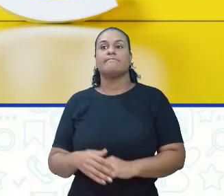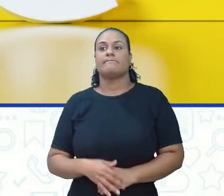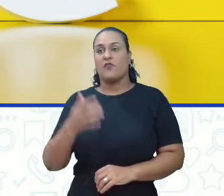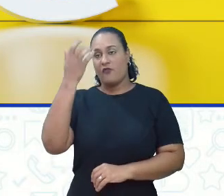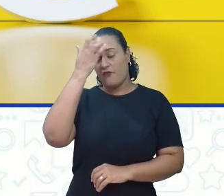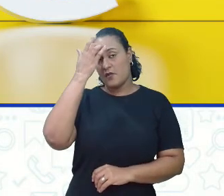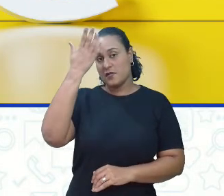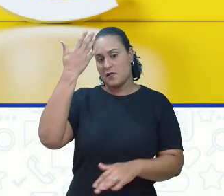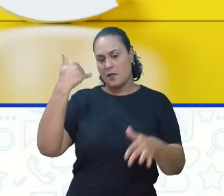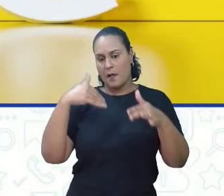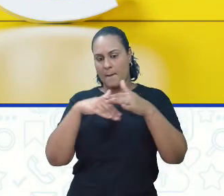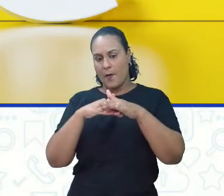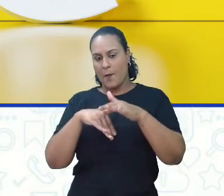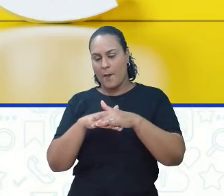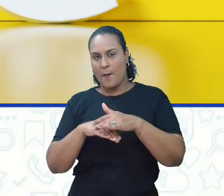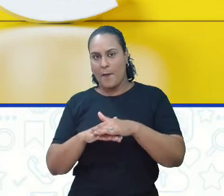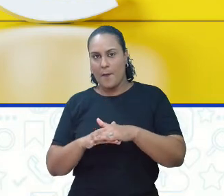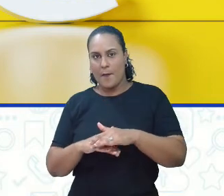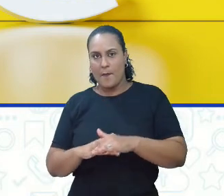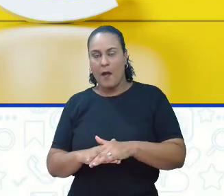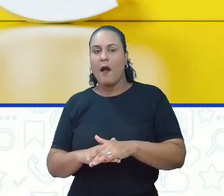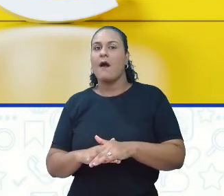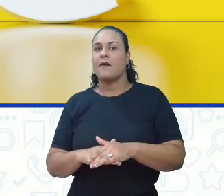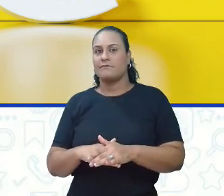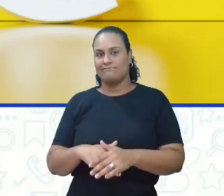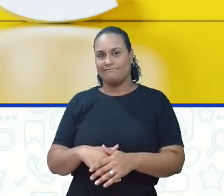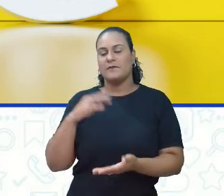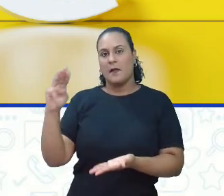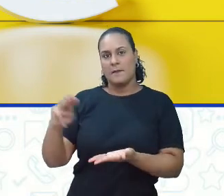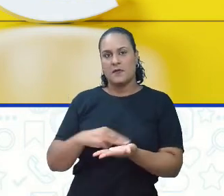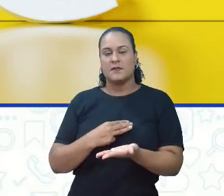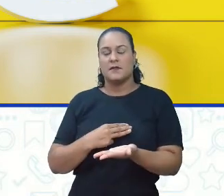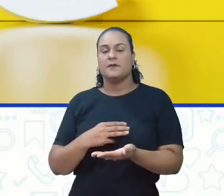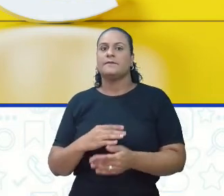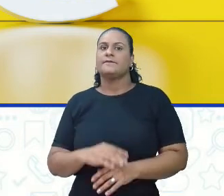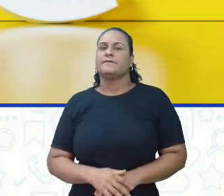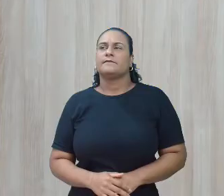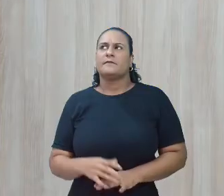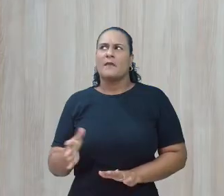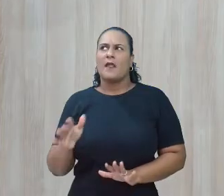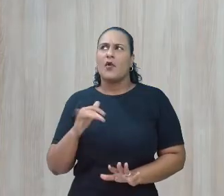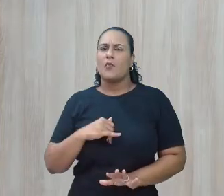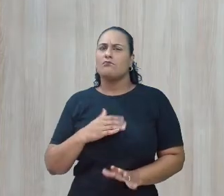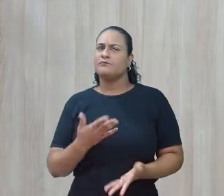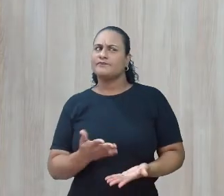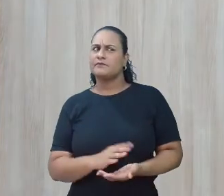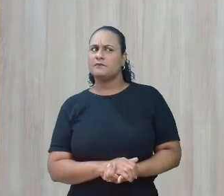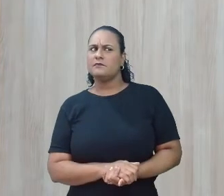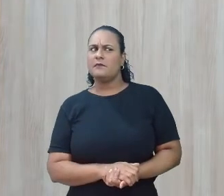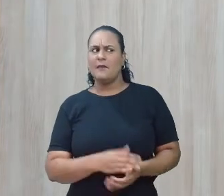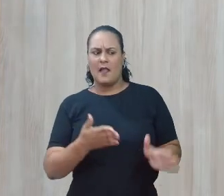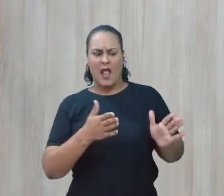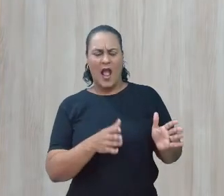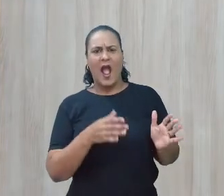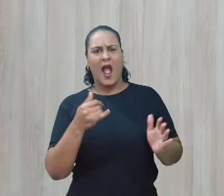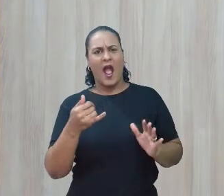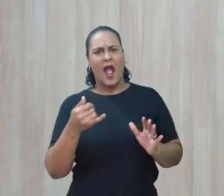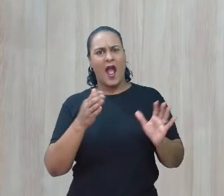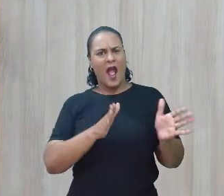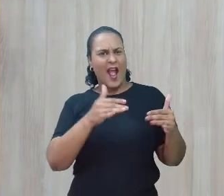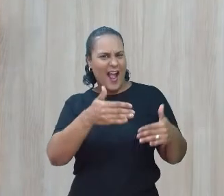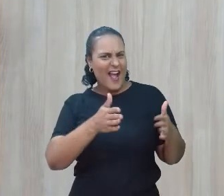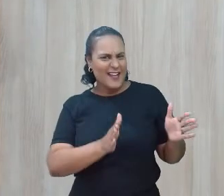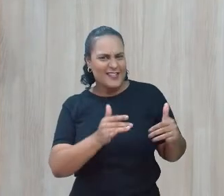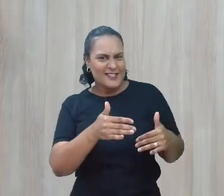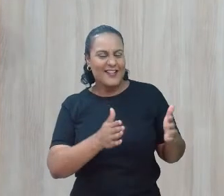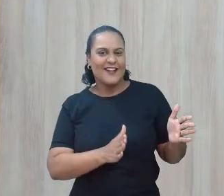facilitam o armazenamento da mensagem. A gente sempre pode consultar. É como se a caixa de e-mail fosse essa grande caixa de